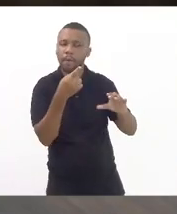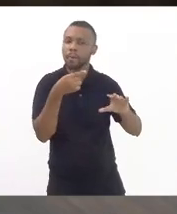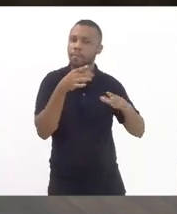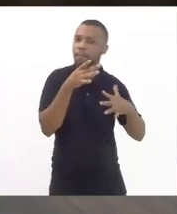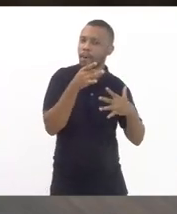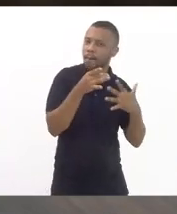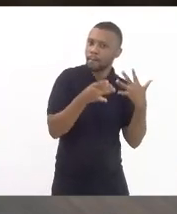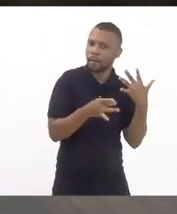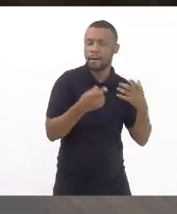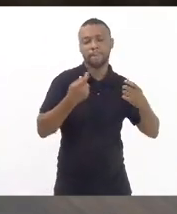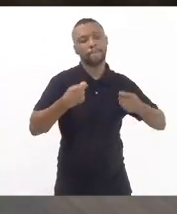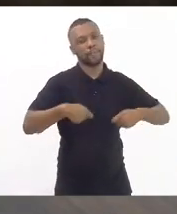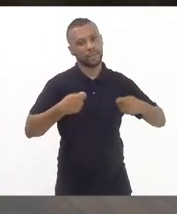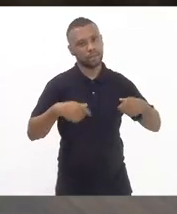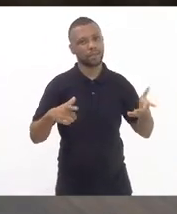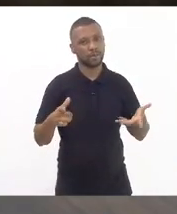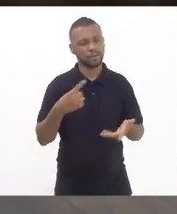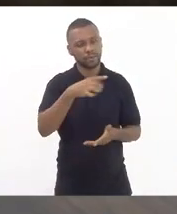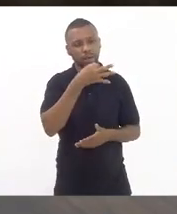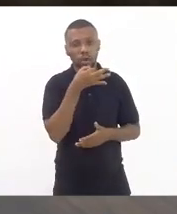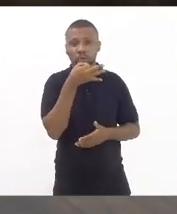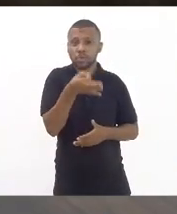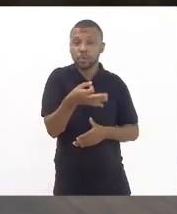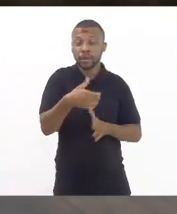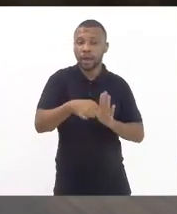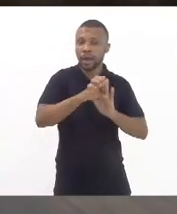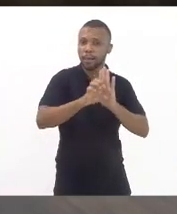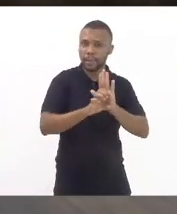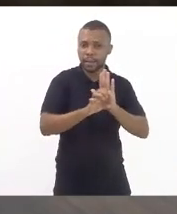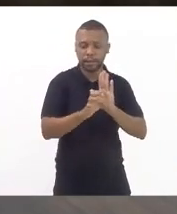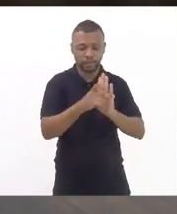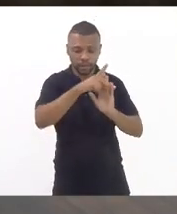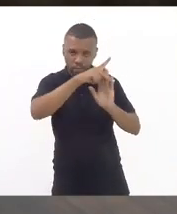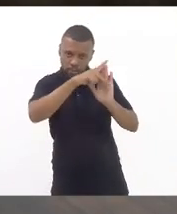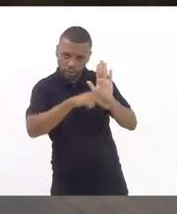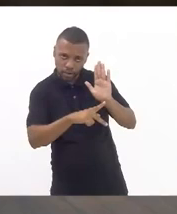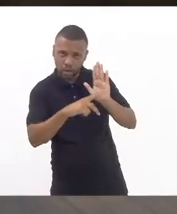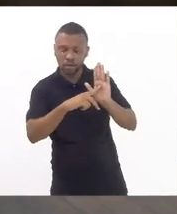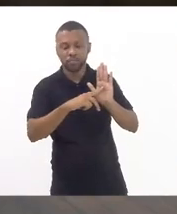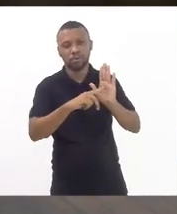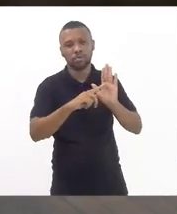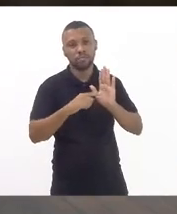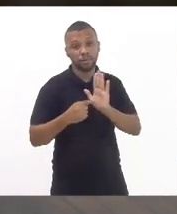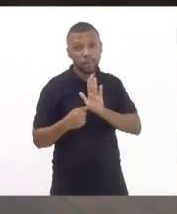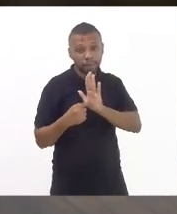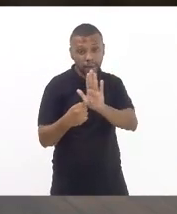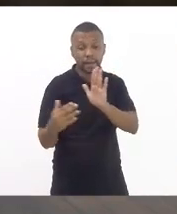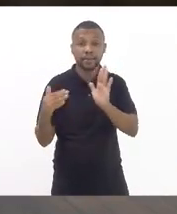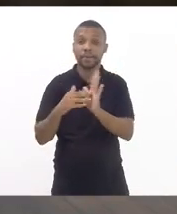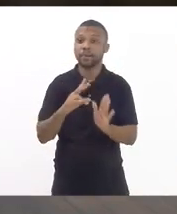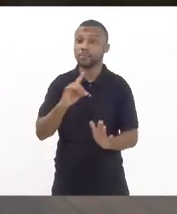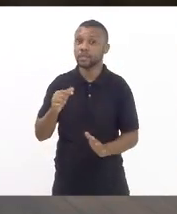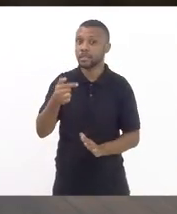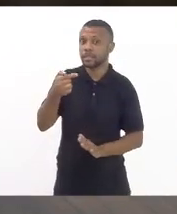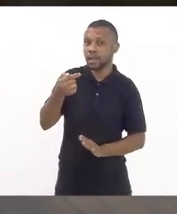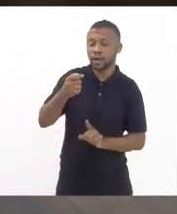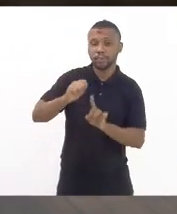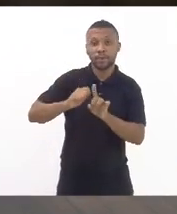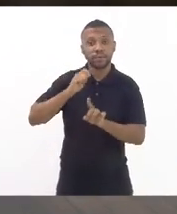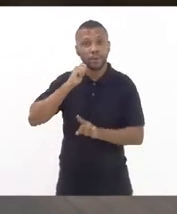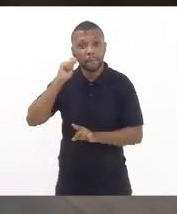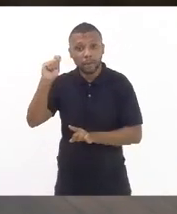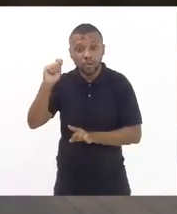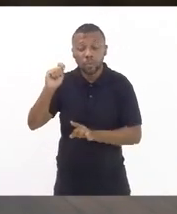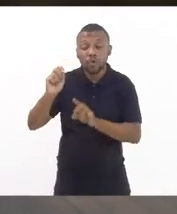sugeriu que as emendas a esses projetos sejam apresentadas até o dia 7, com algumas